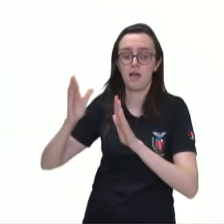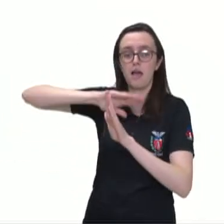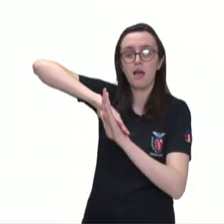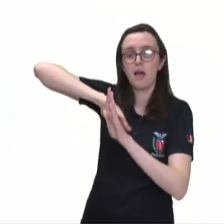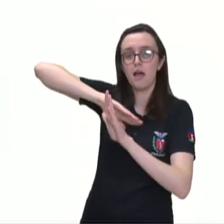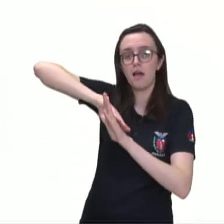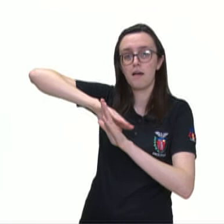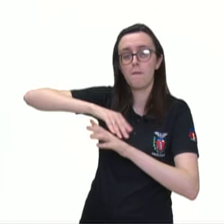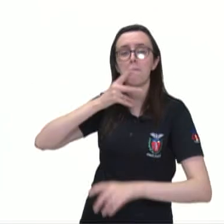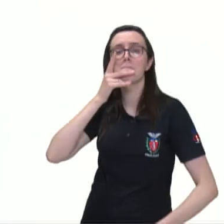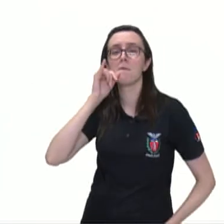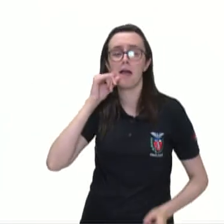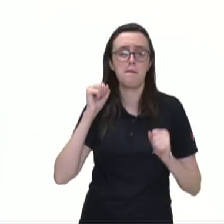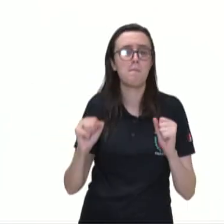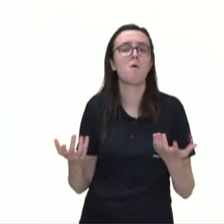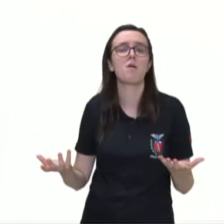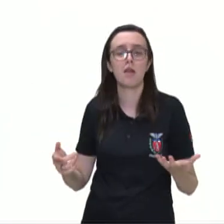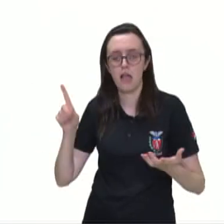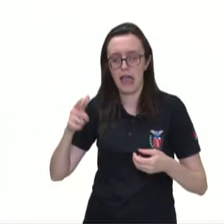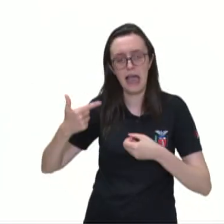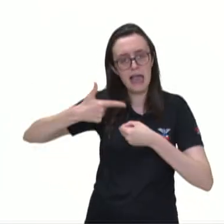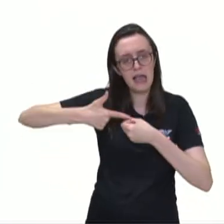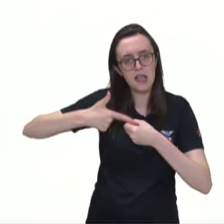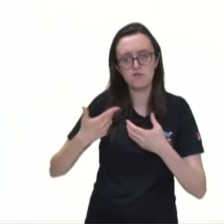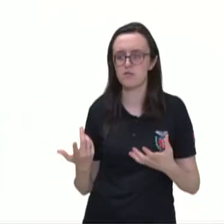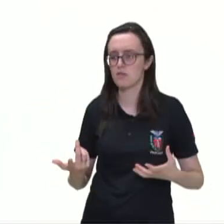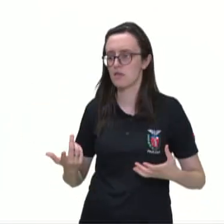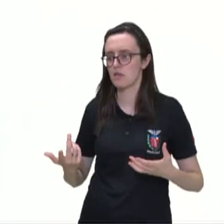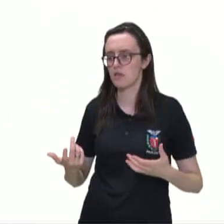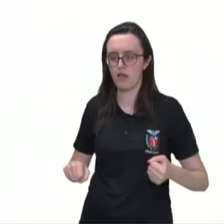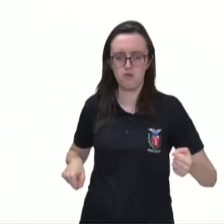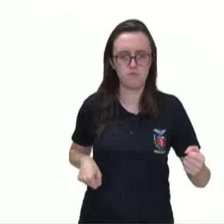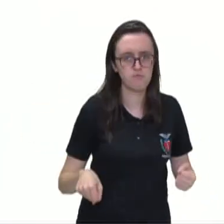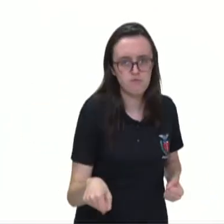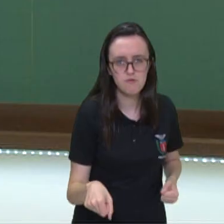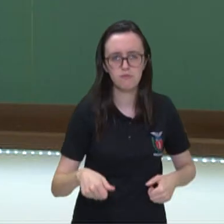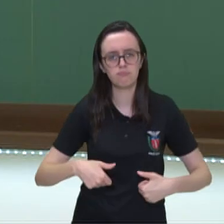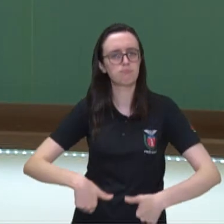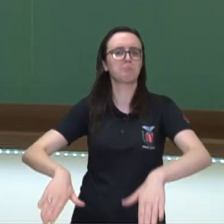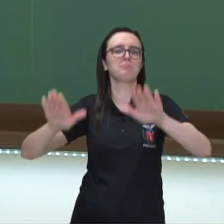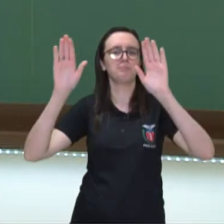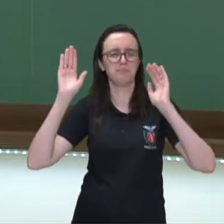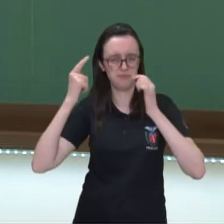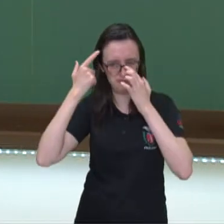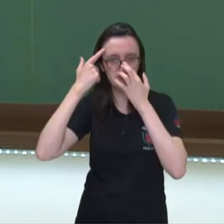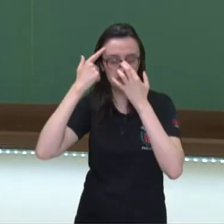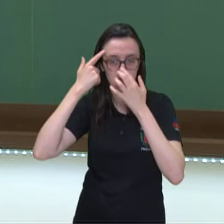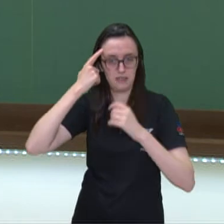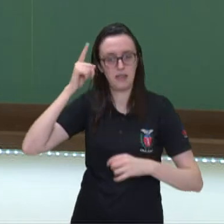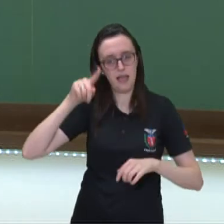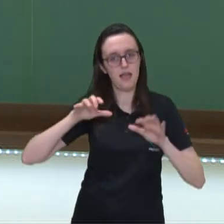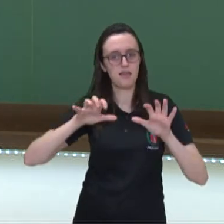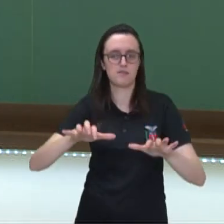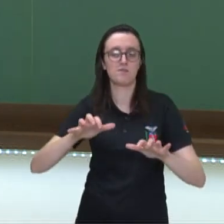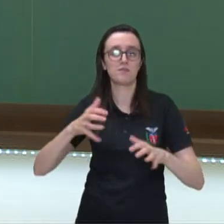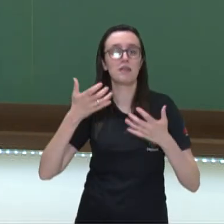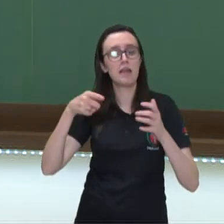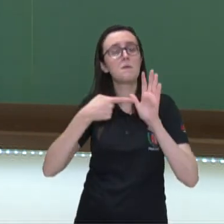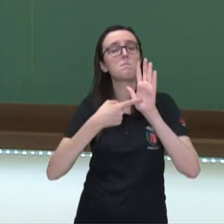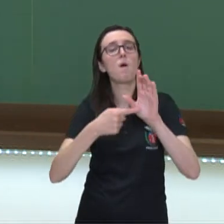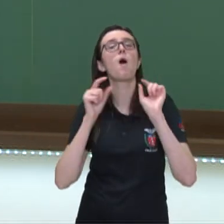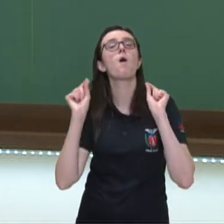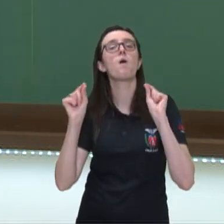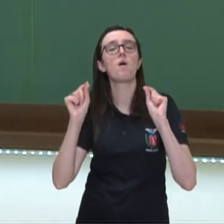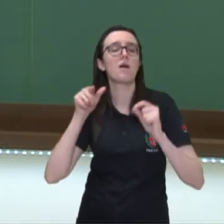pai poderia ser movido a gasolina, pega de primeira, Pega na primeira. Então, quer dizer que aqui o